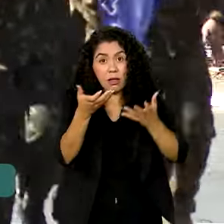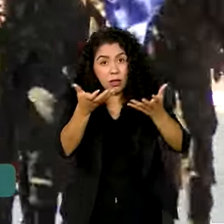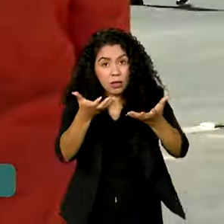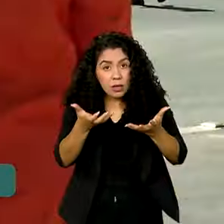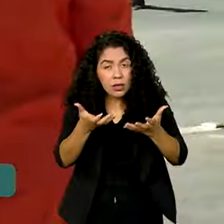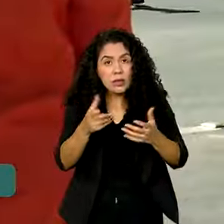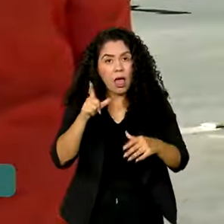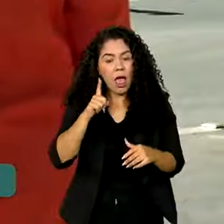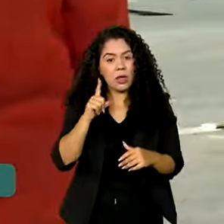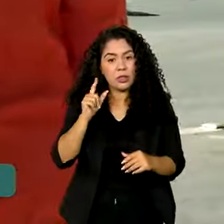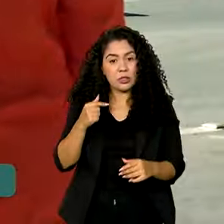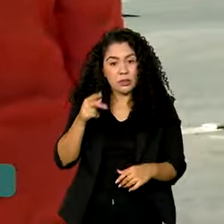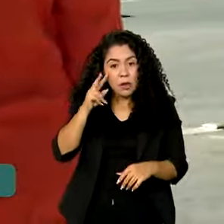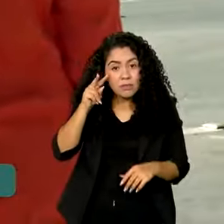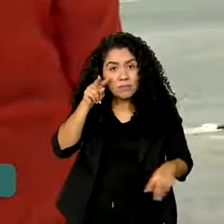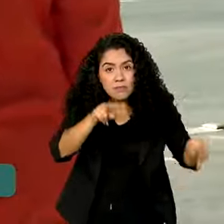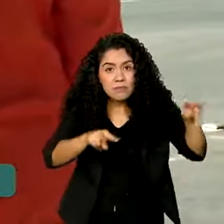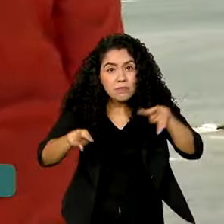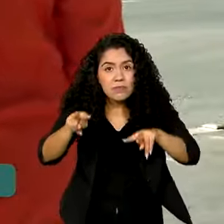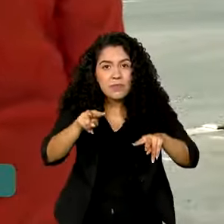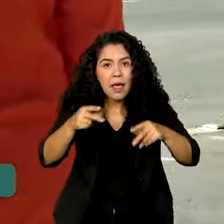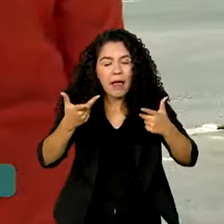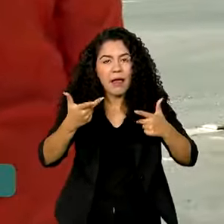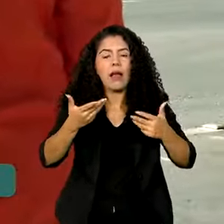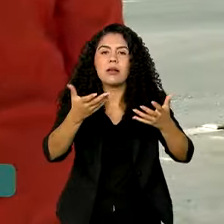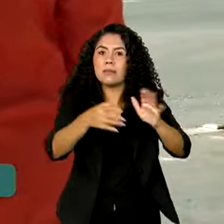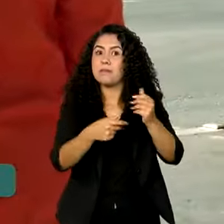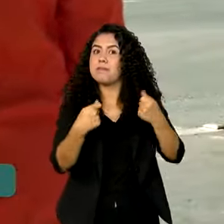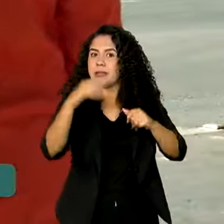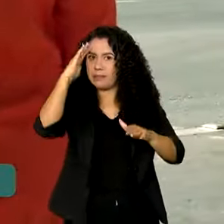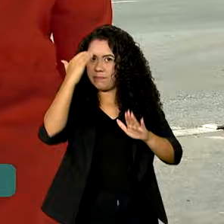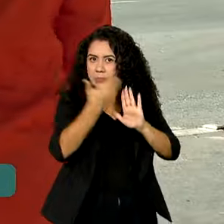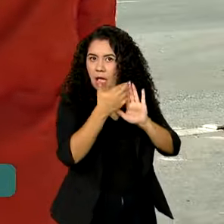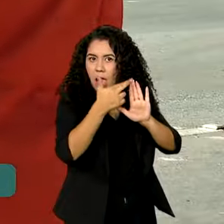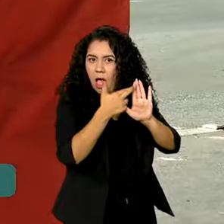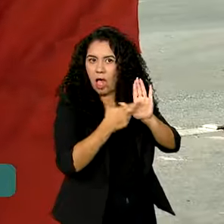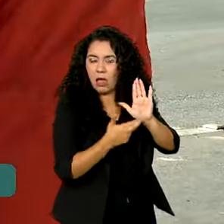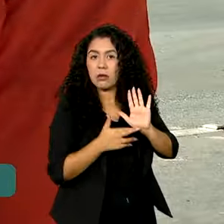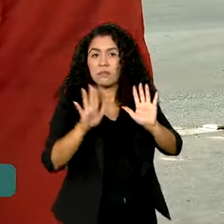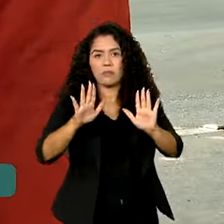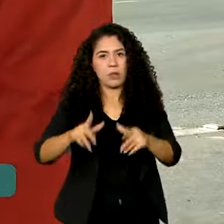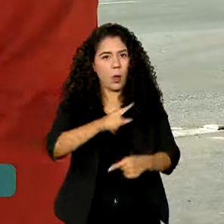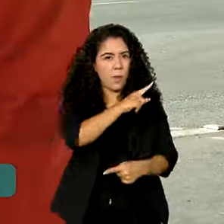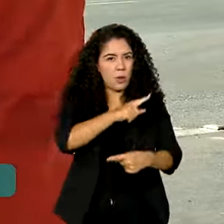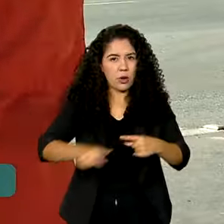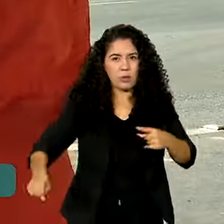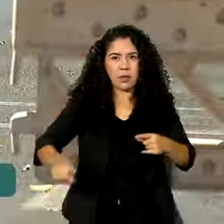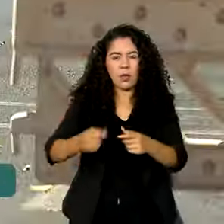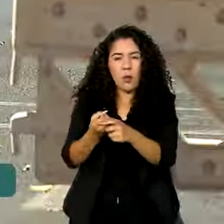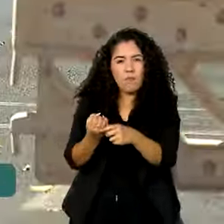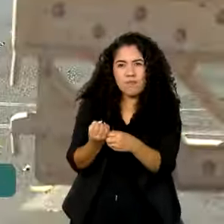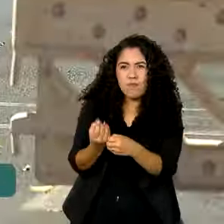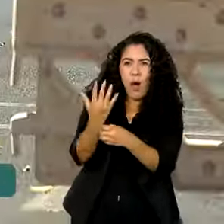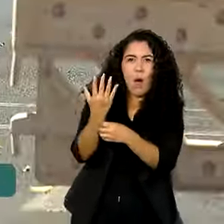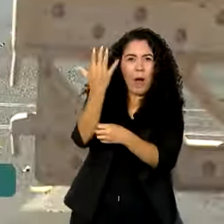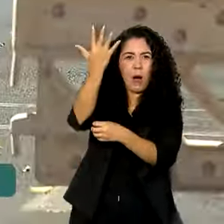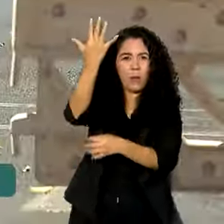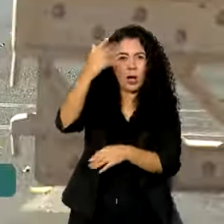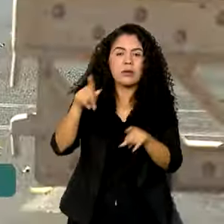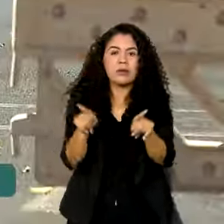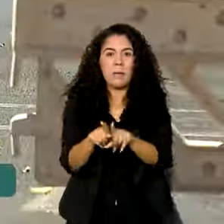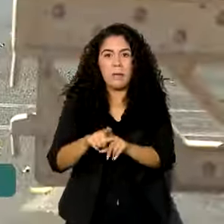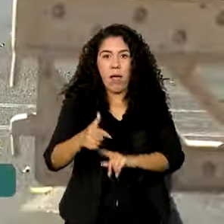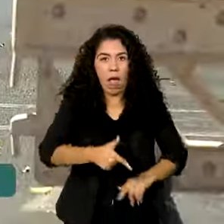de perto, atenção às regras de segurança do evento. Estão proibidos fogos de artifício, armas de